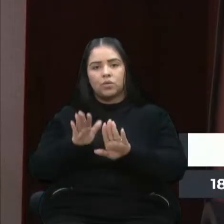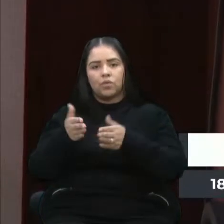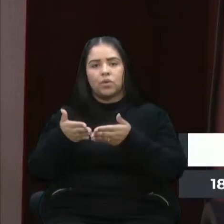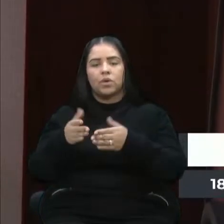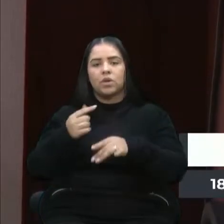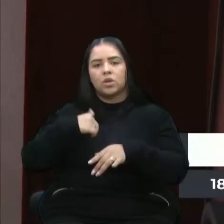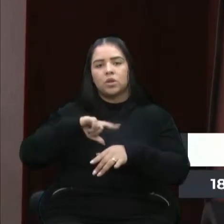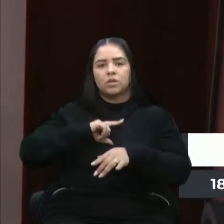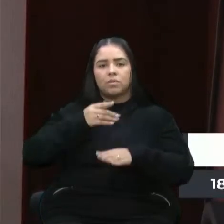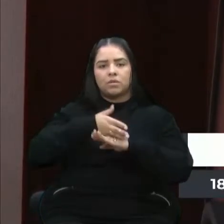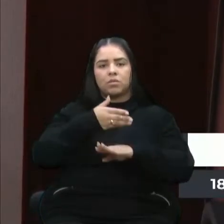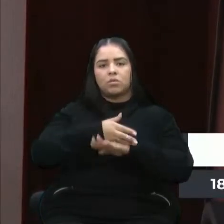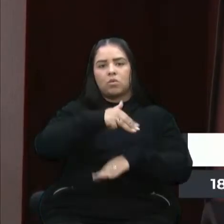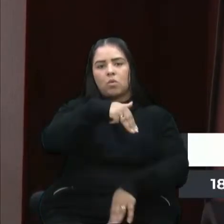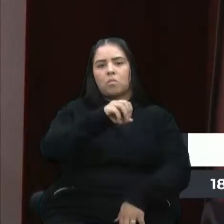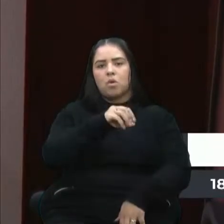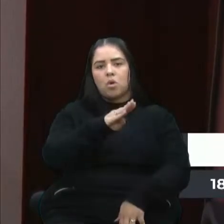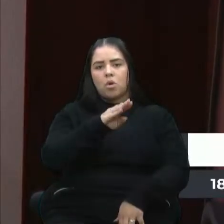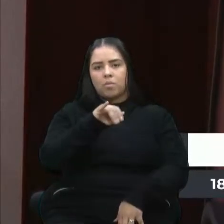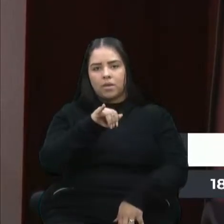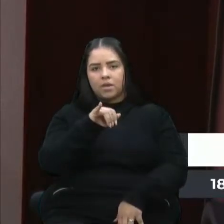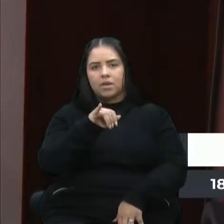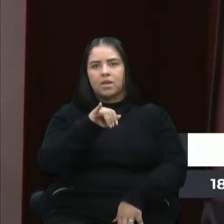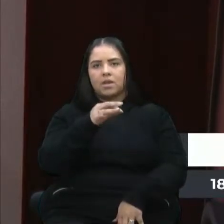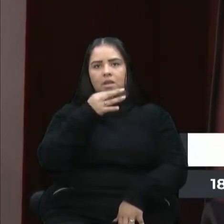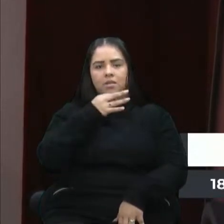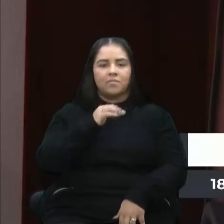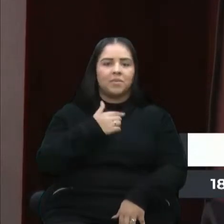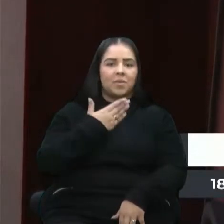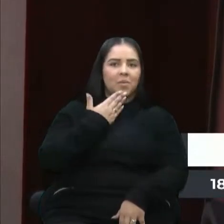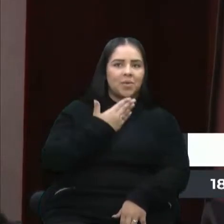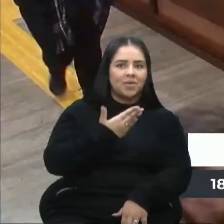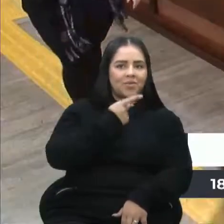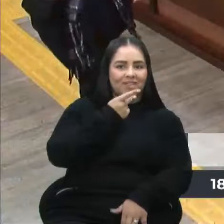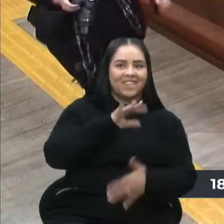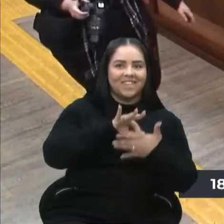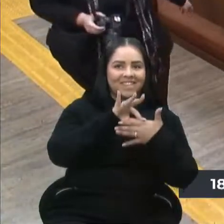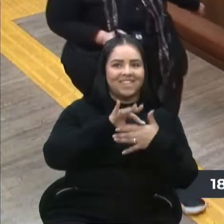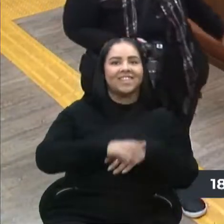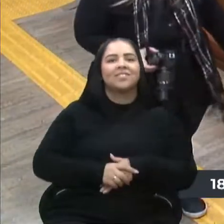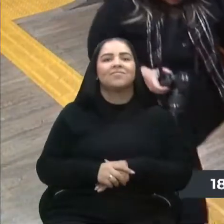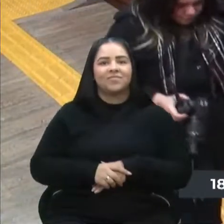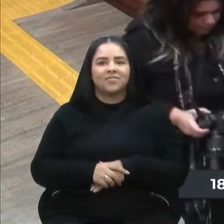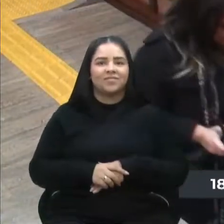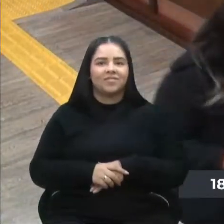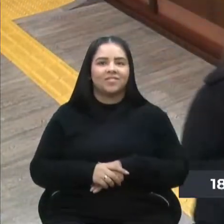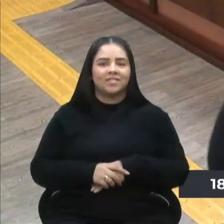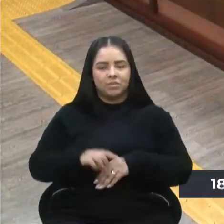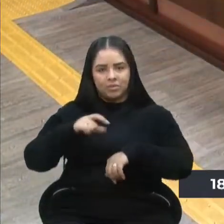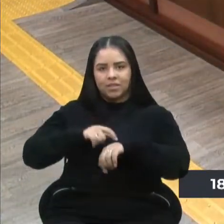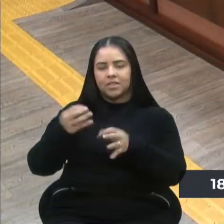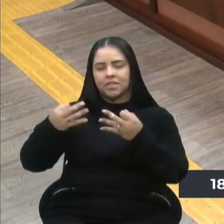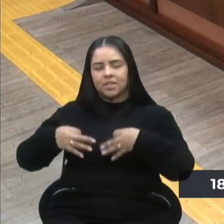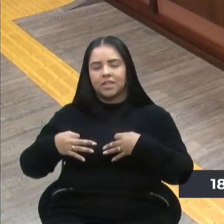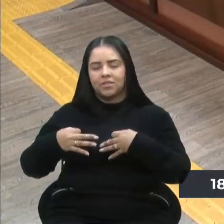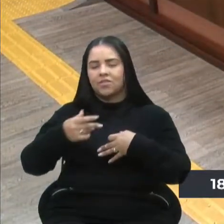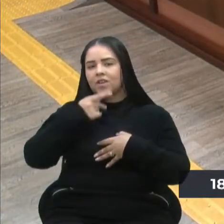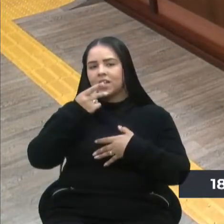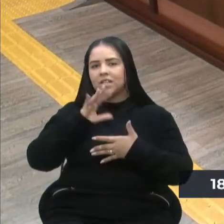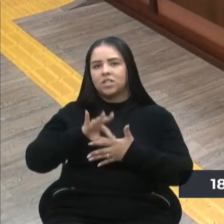MOB Caxias... Eu peço uma declaração de líder. No momento oportuno, declaração de líder do